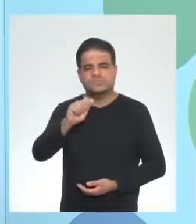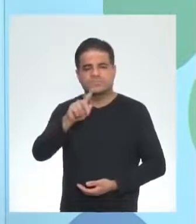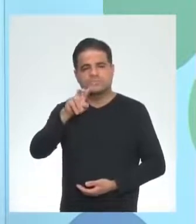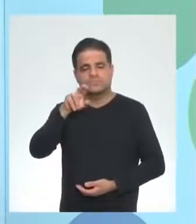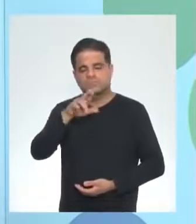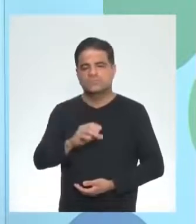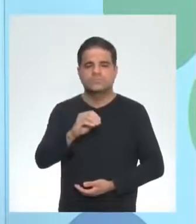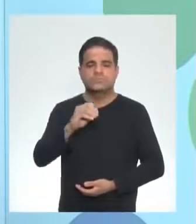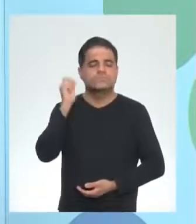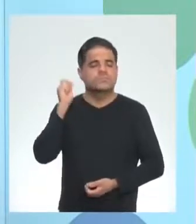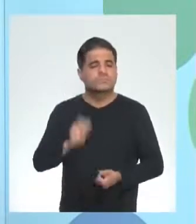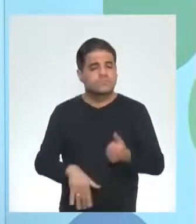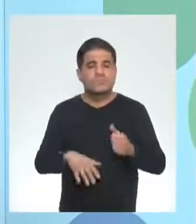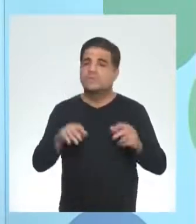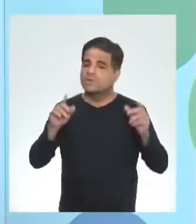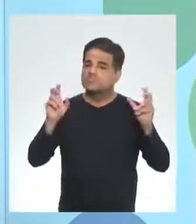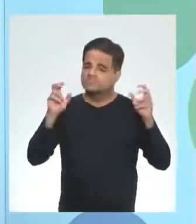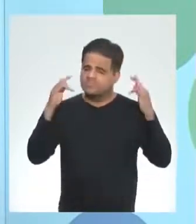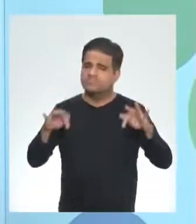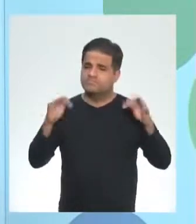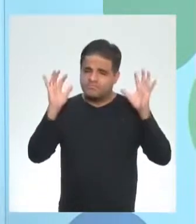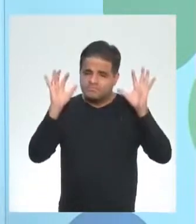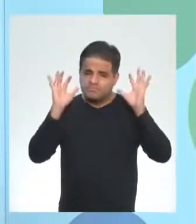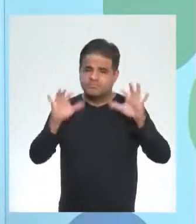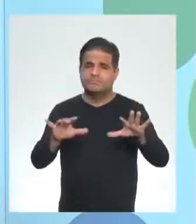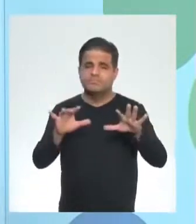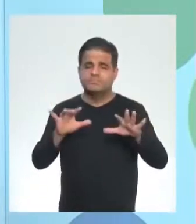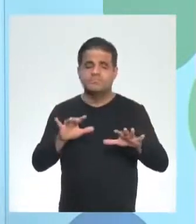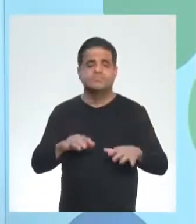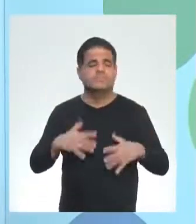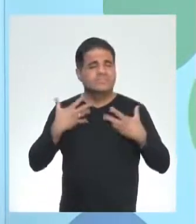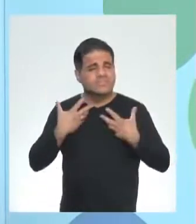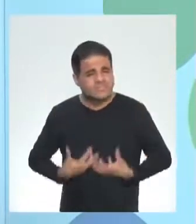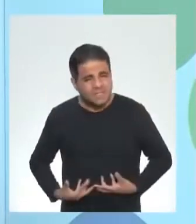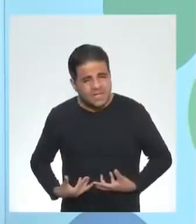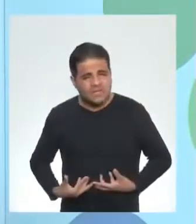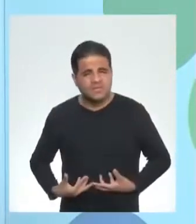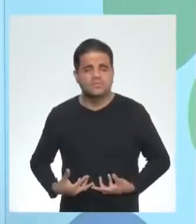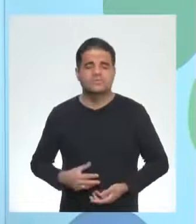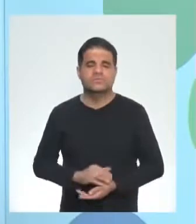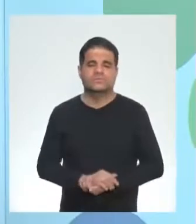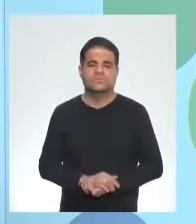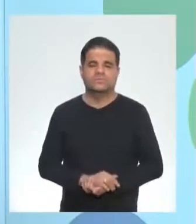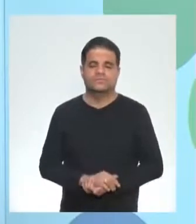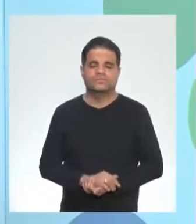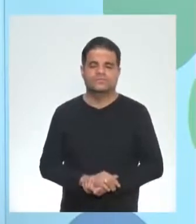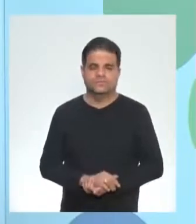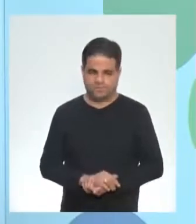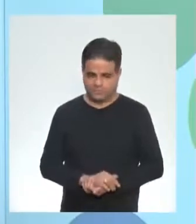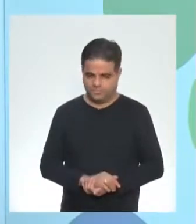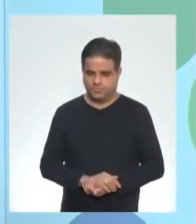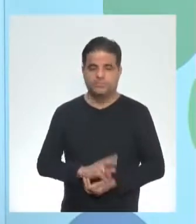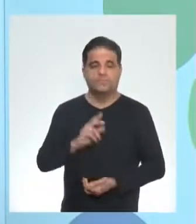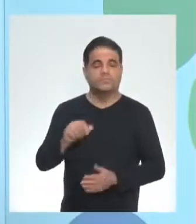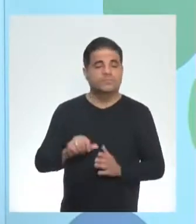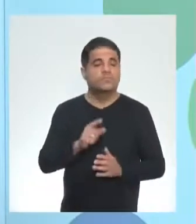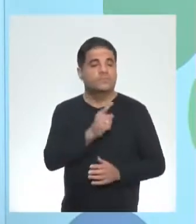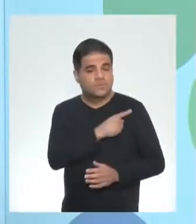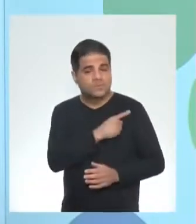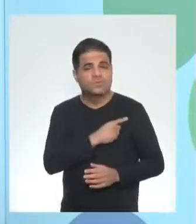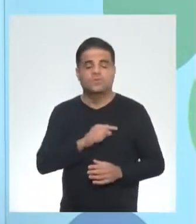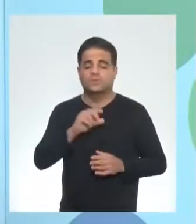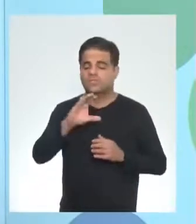aqui também. É isso, dor de cabeça, estresse, né? Cansaço. O pessoal do primeiro ano de ensino, o